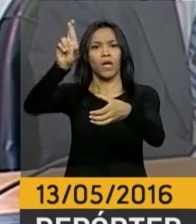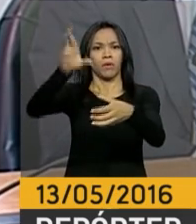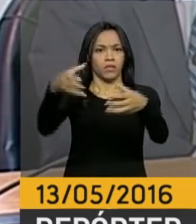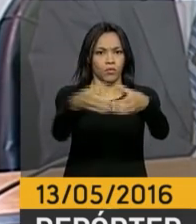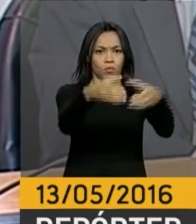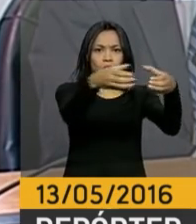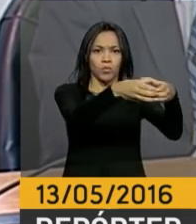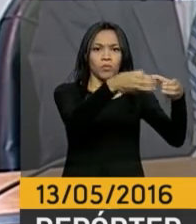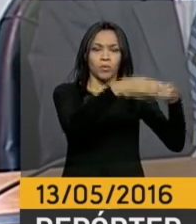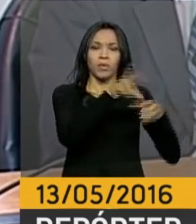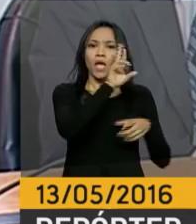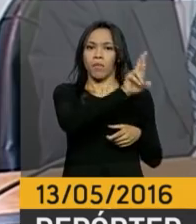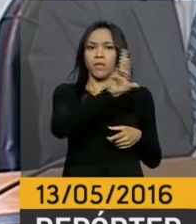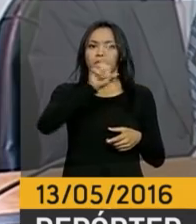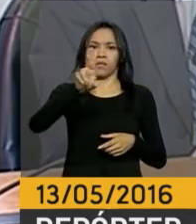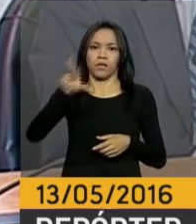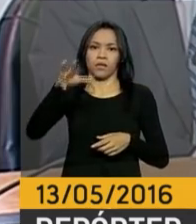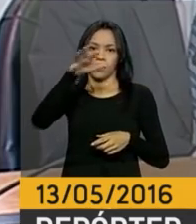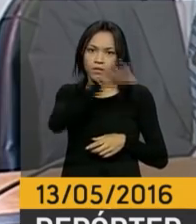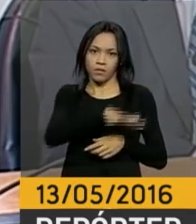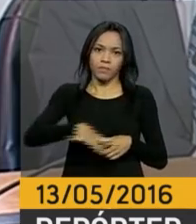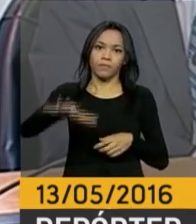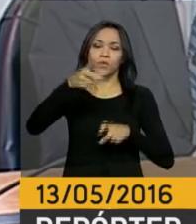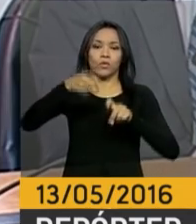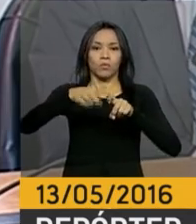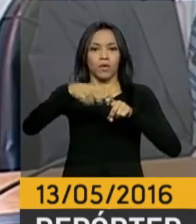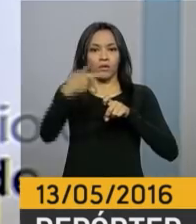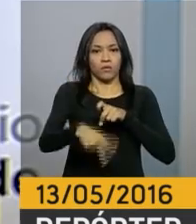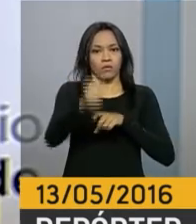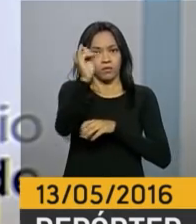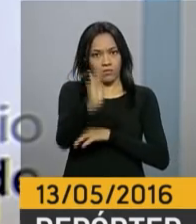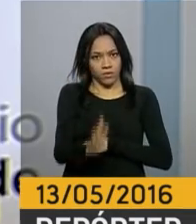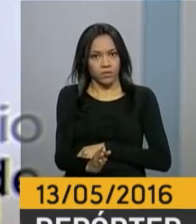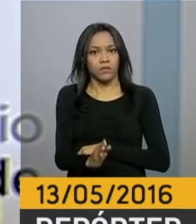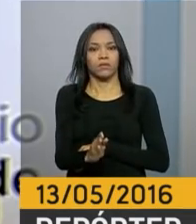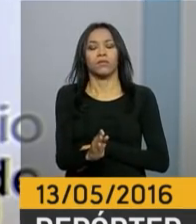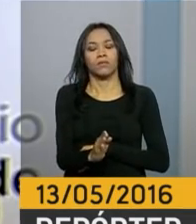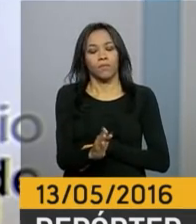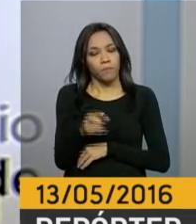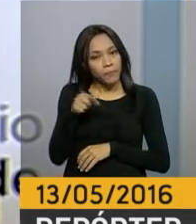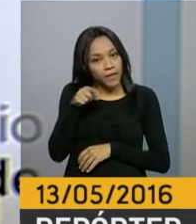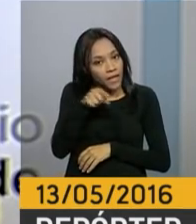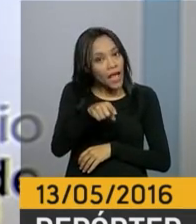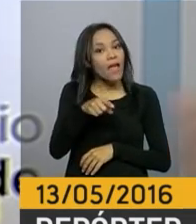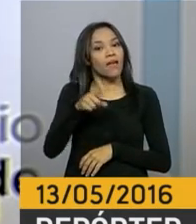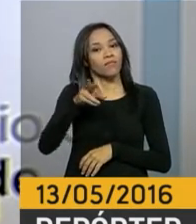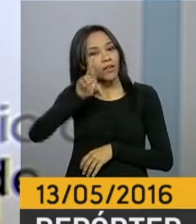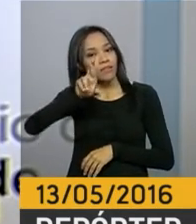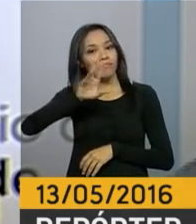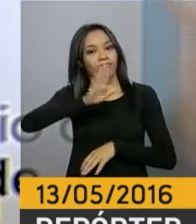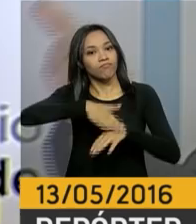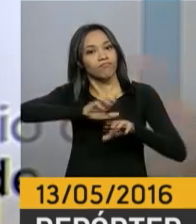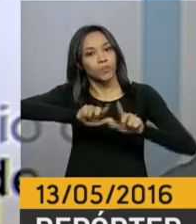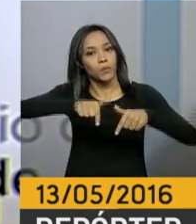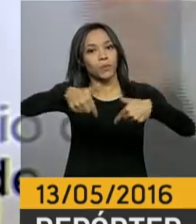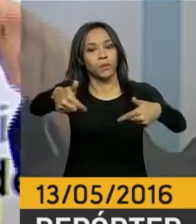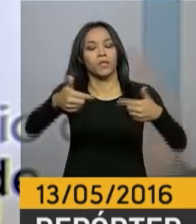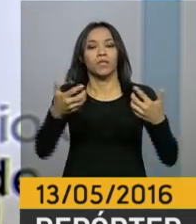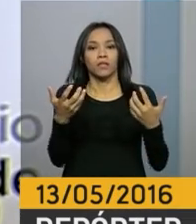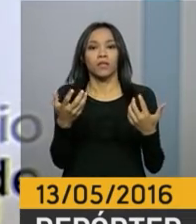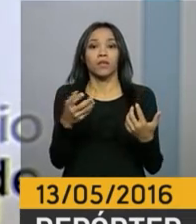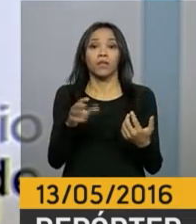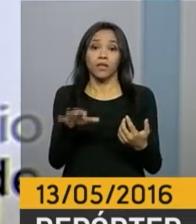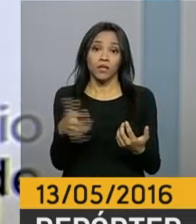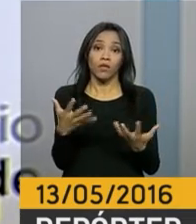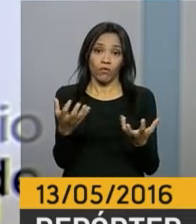eh que os médicos brasileiros é que poderiam fazer esta ação Então vamos fazer uma transição